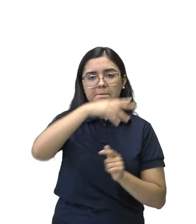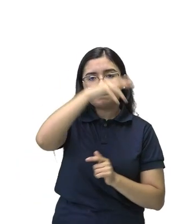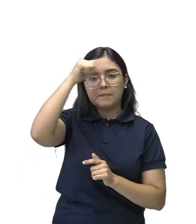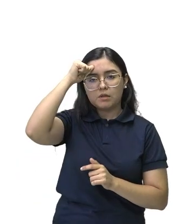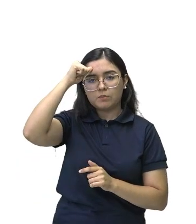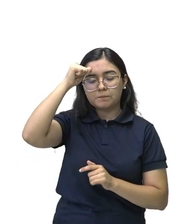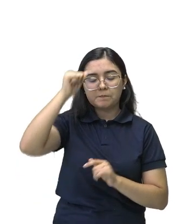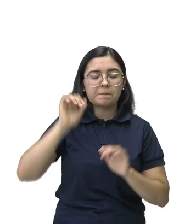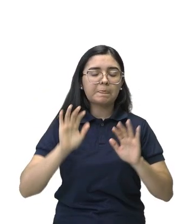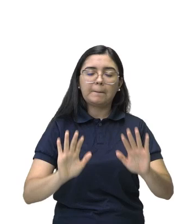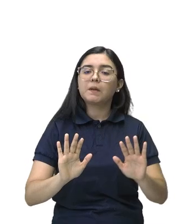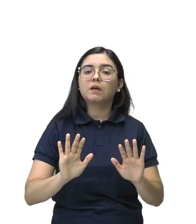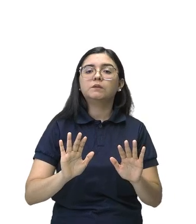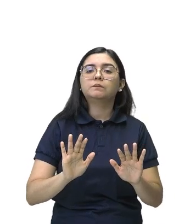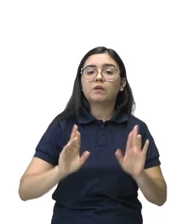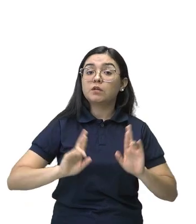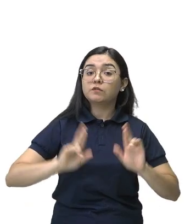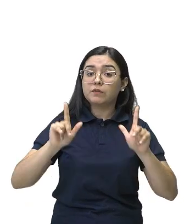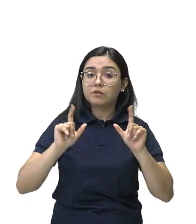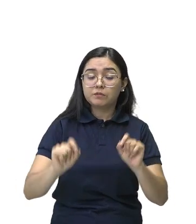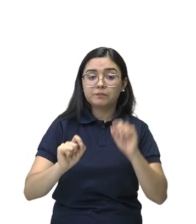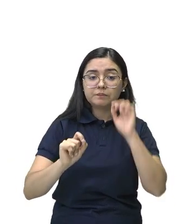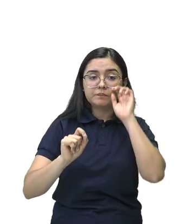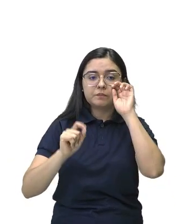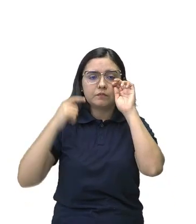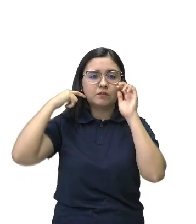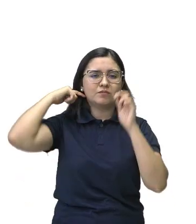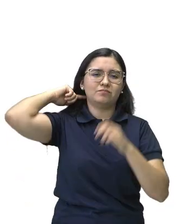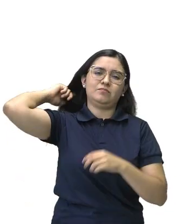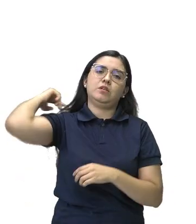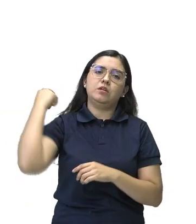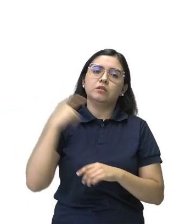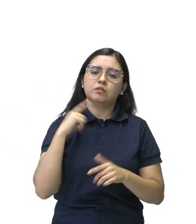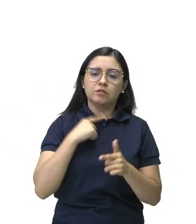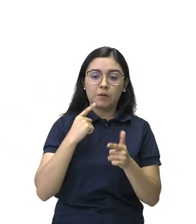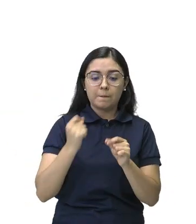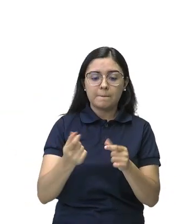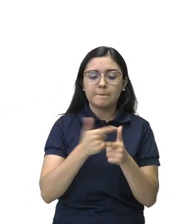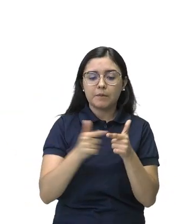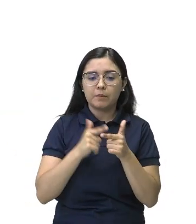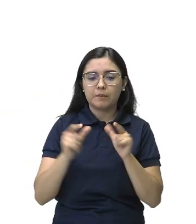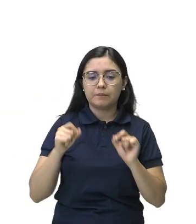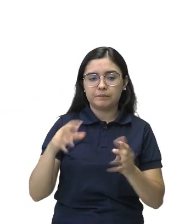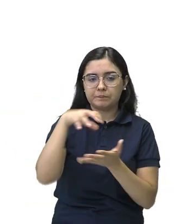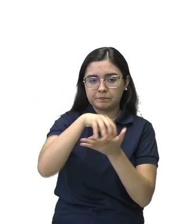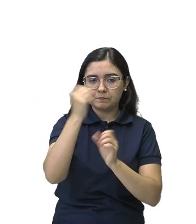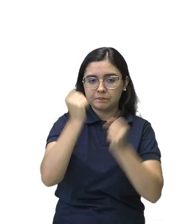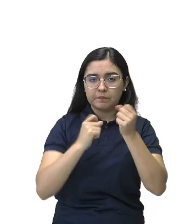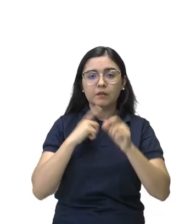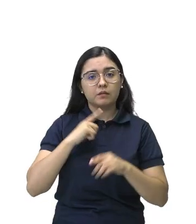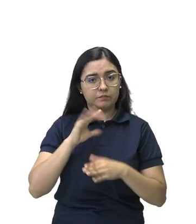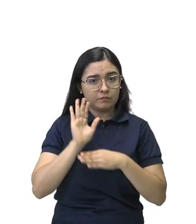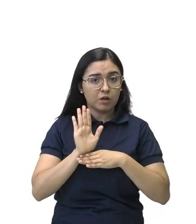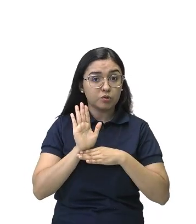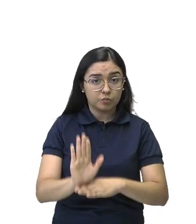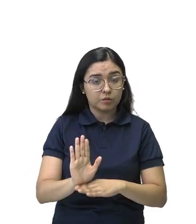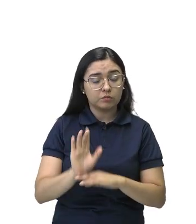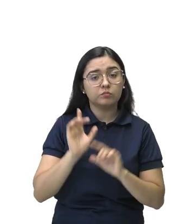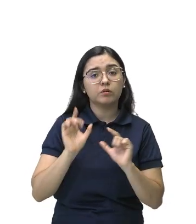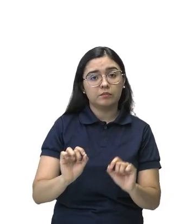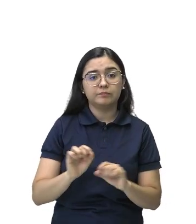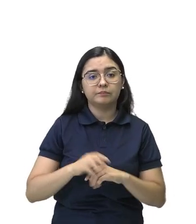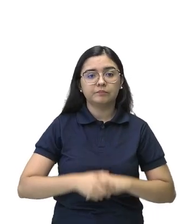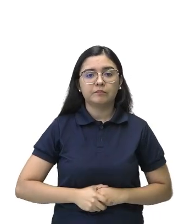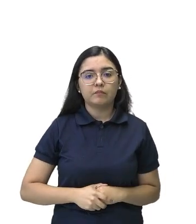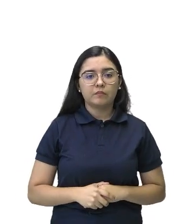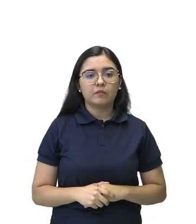Manaus. Mas, diferente disso, com todos os problemas, a Zona Franca tem contribuído ainda para